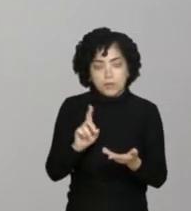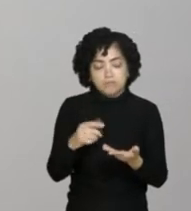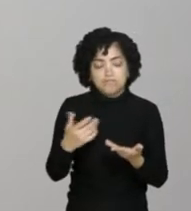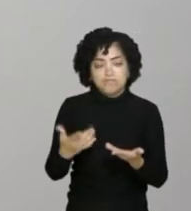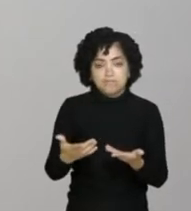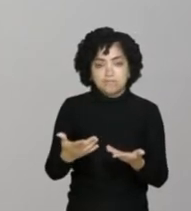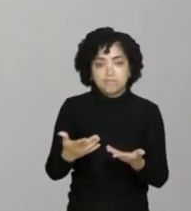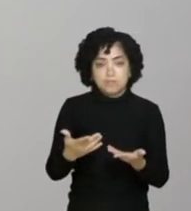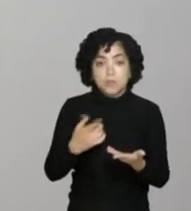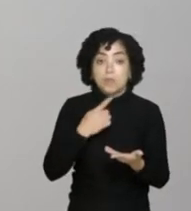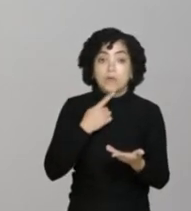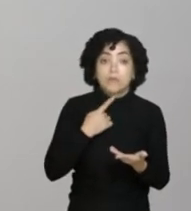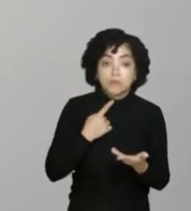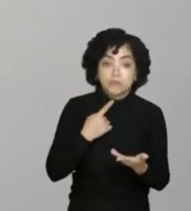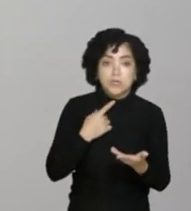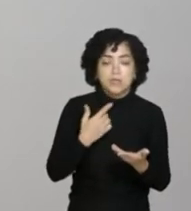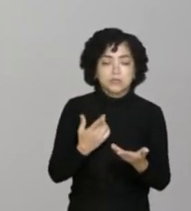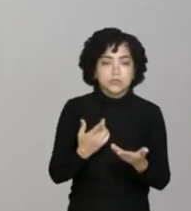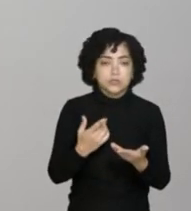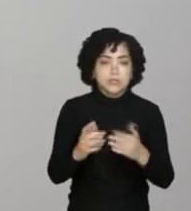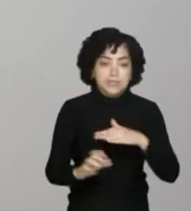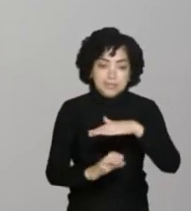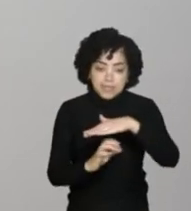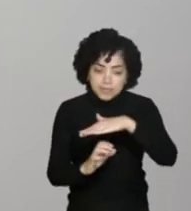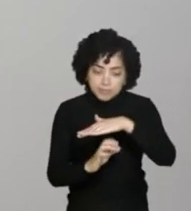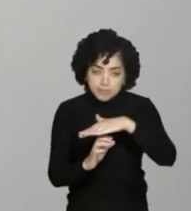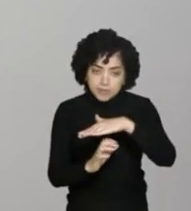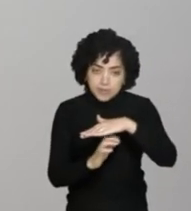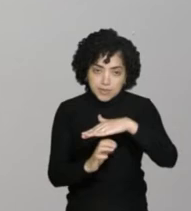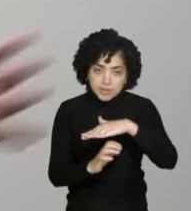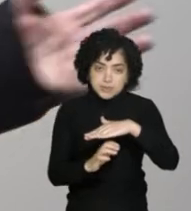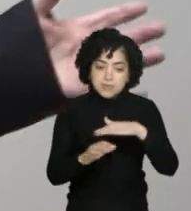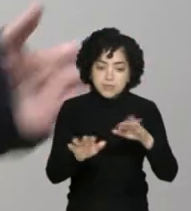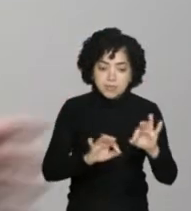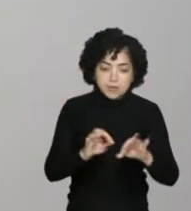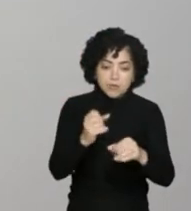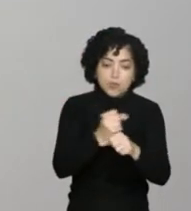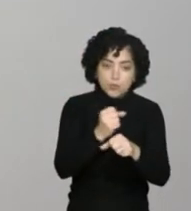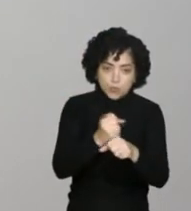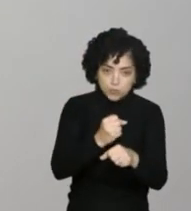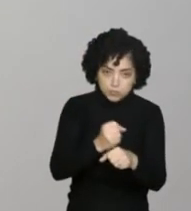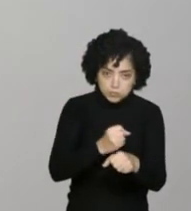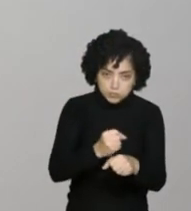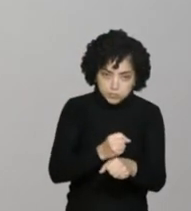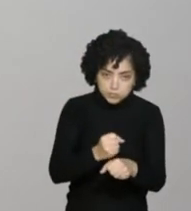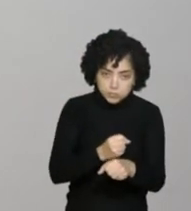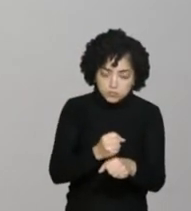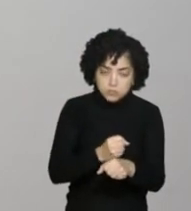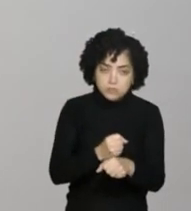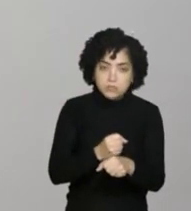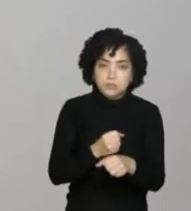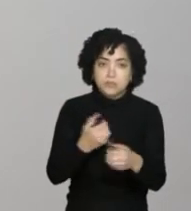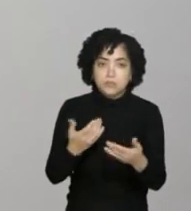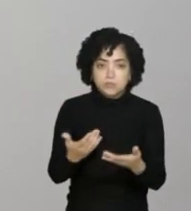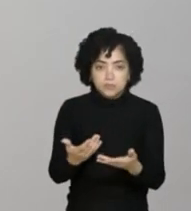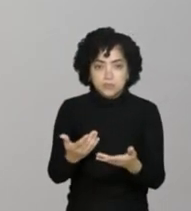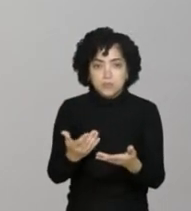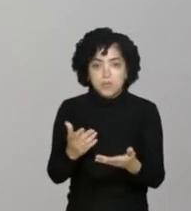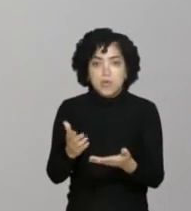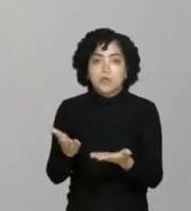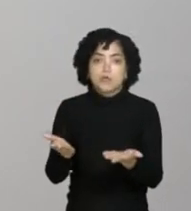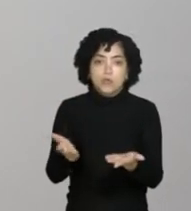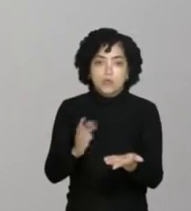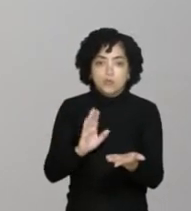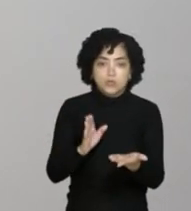uma vontade da empresa de fazer essa rodovia, quem sabe, fazer em troco de ICMS, essas coisas como já foi feito